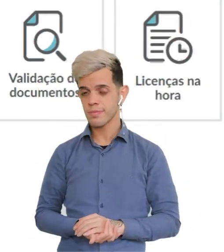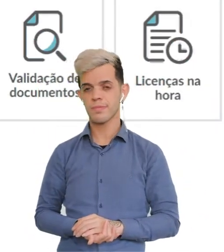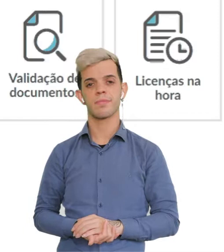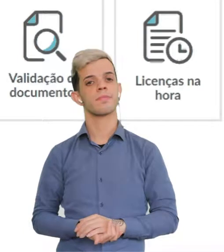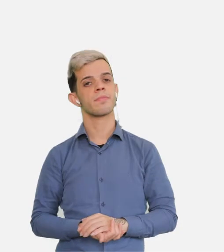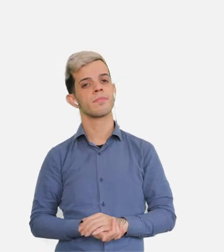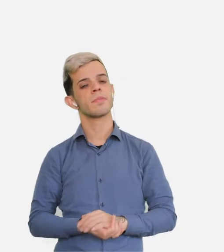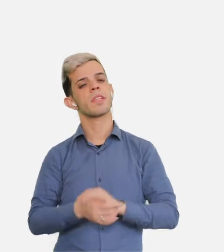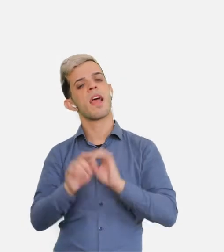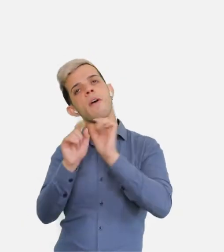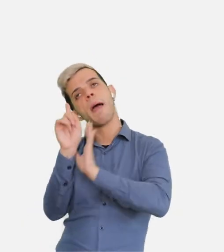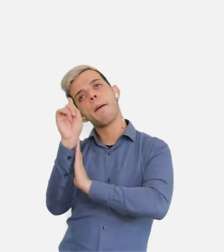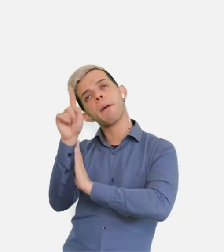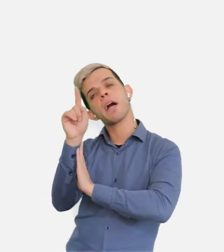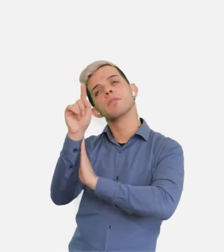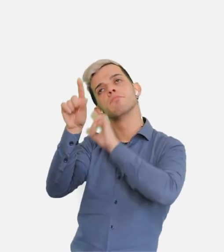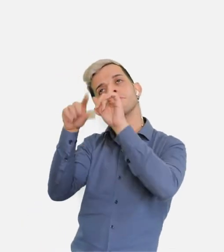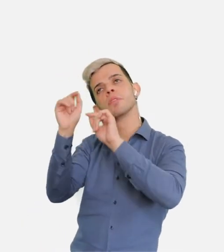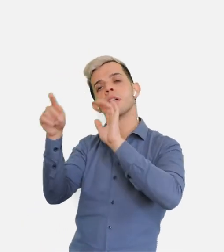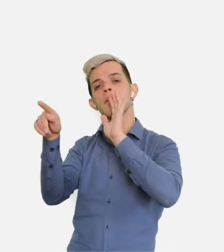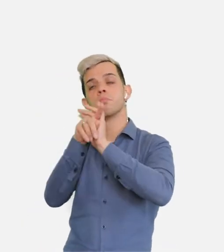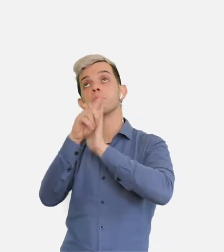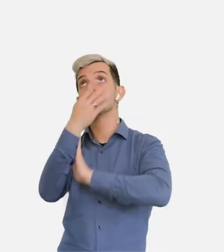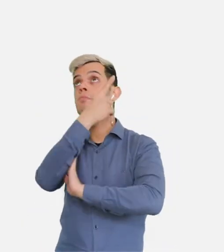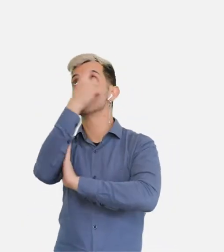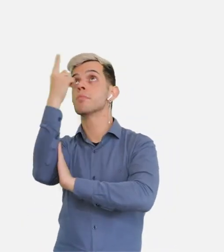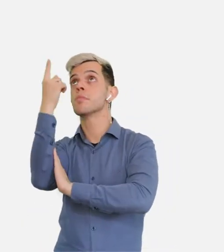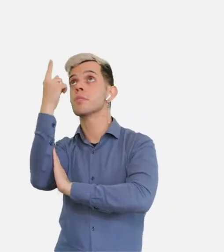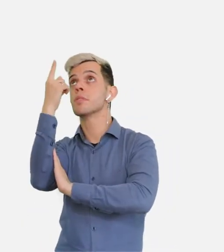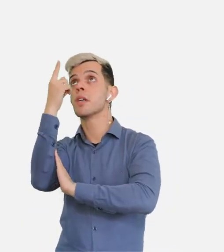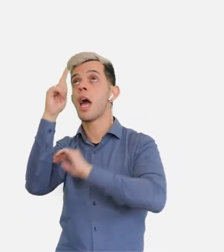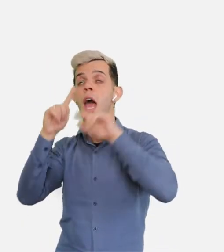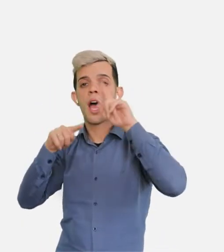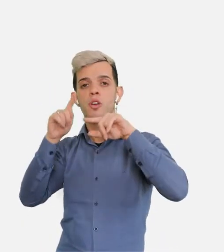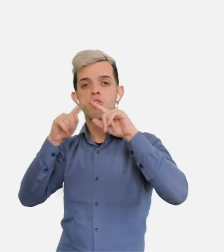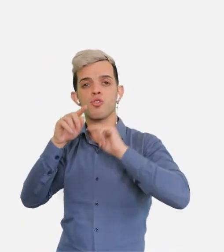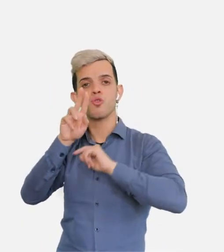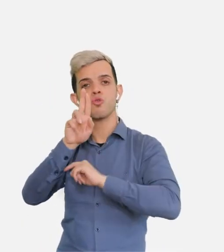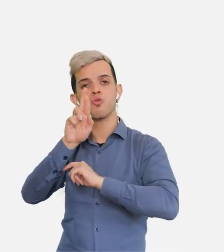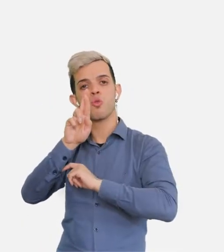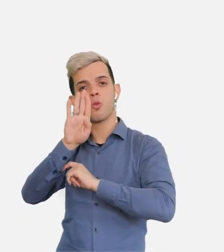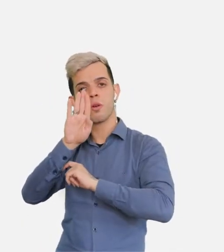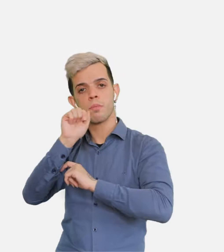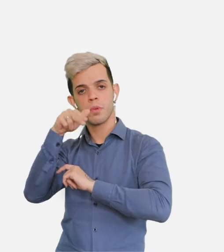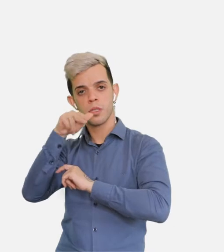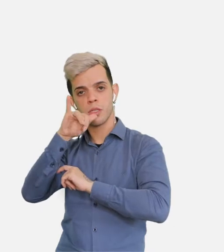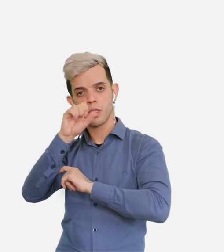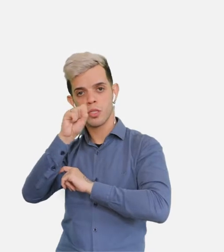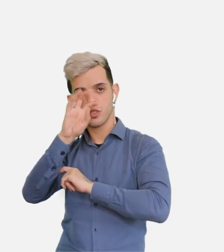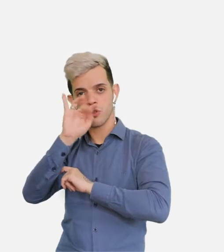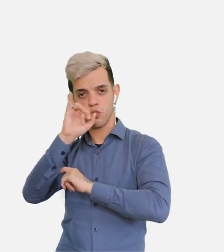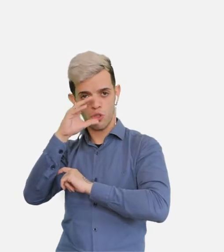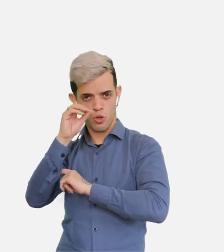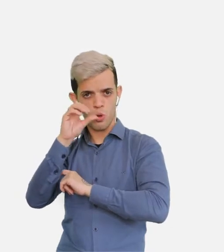licenciamento.procempa.com.br, clicar na opção Serviços Urbanísticos e Ambientais,